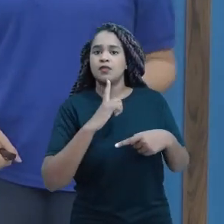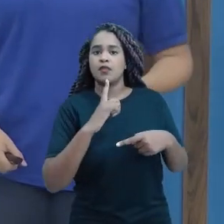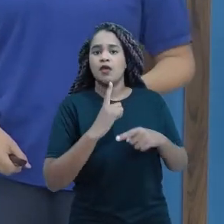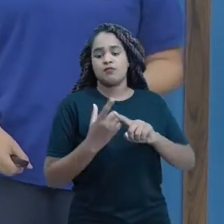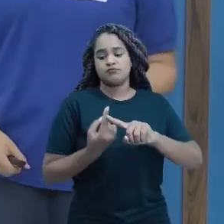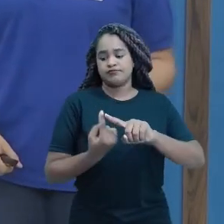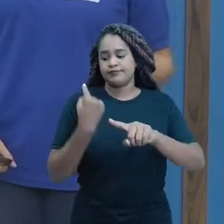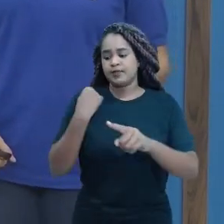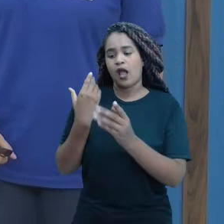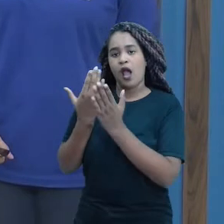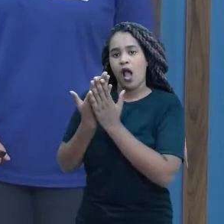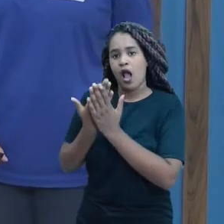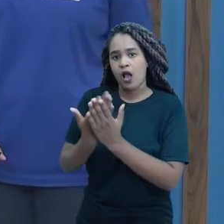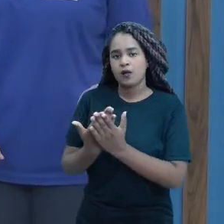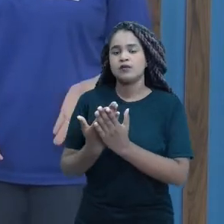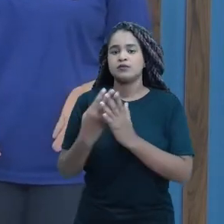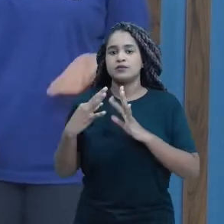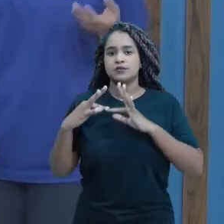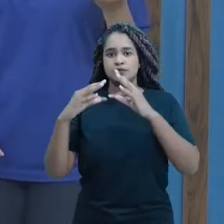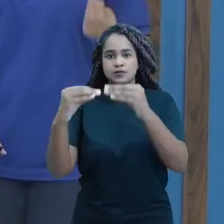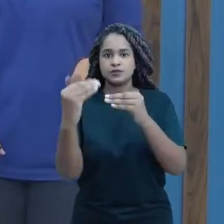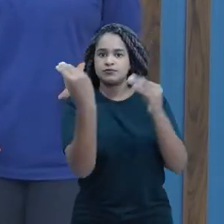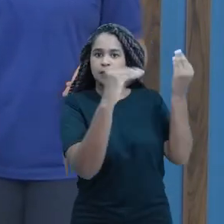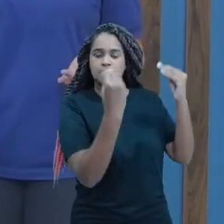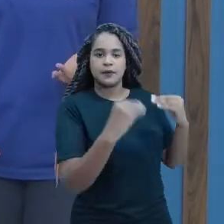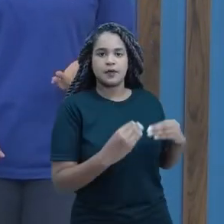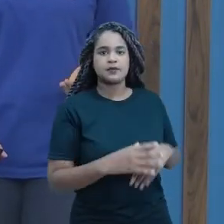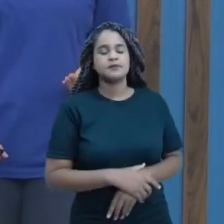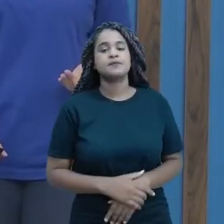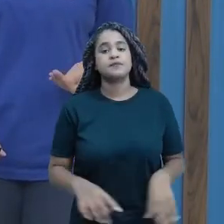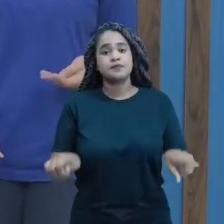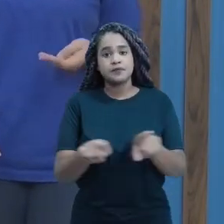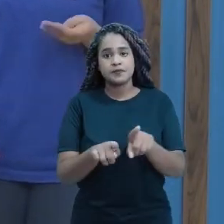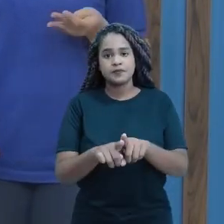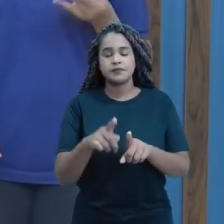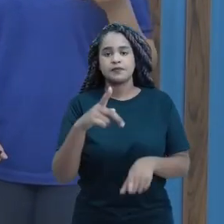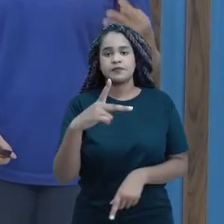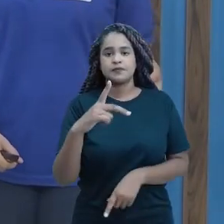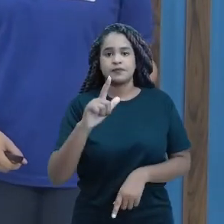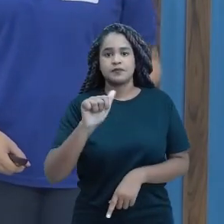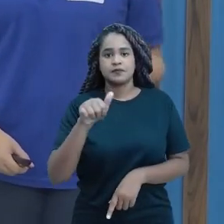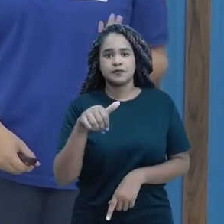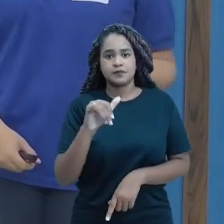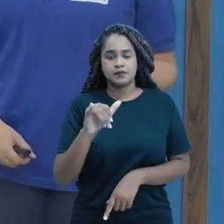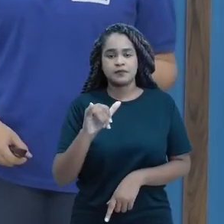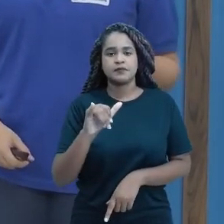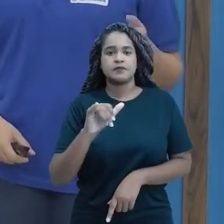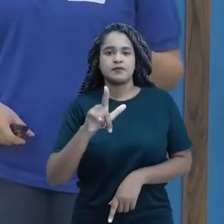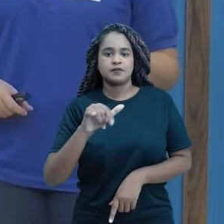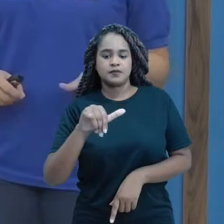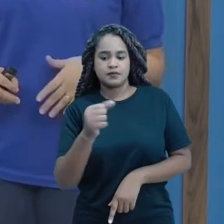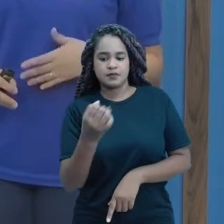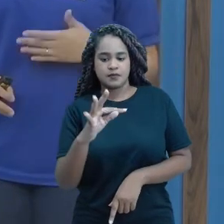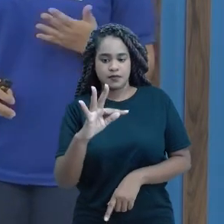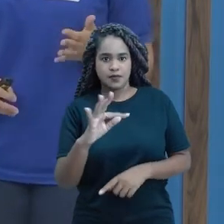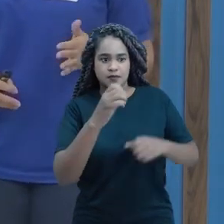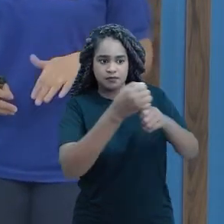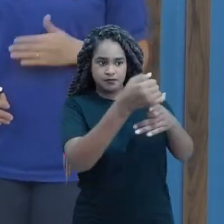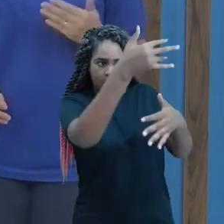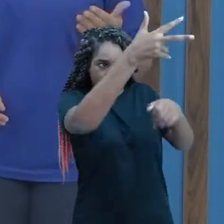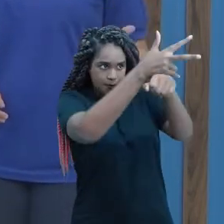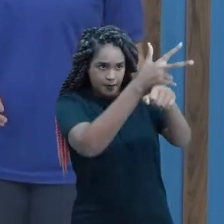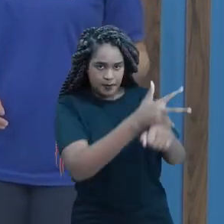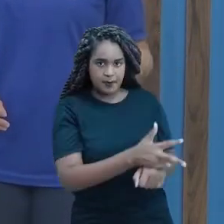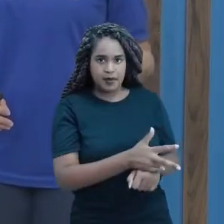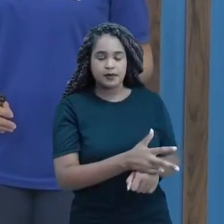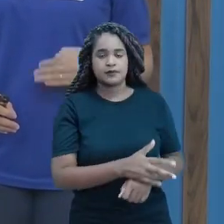Esse conteúdo que a gente vai ver hoje, inclusive, tem lá na playlist da gente, a gente já falou anteriormente sobre isso. Hoje a gente vai trazer uma